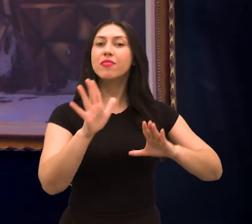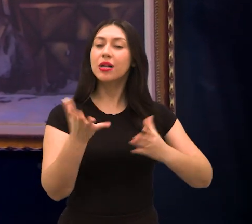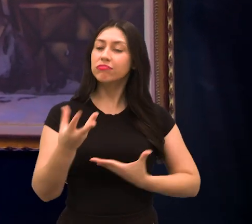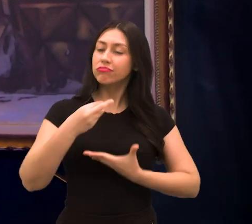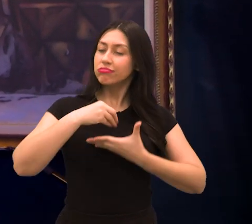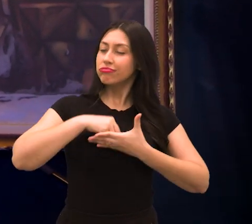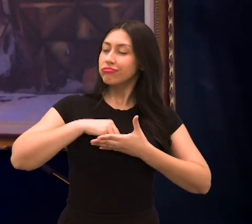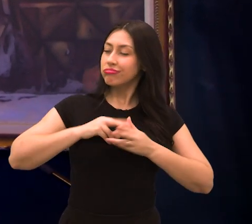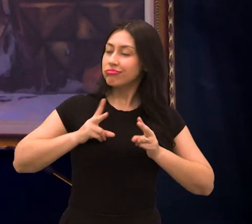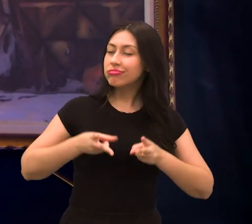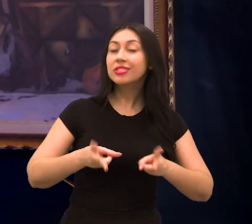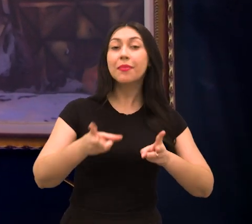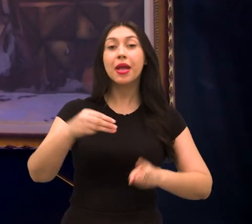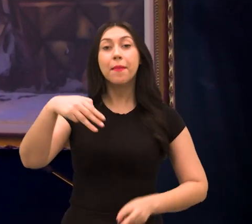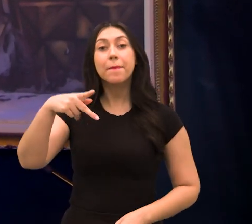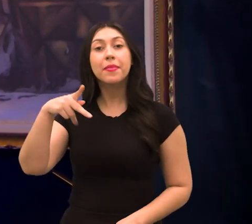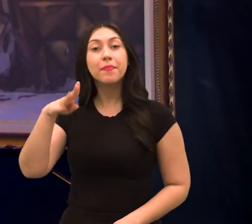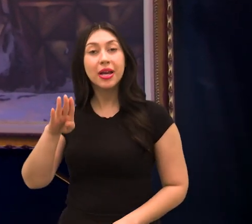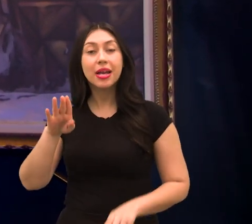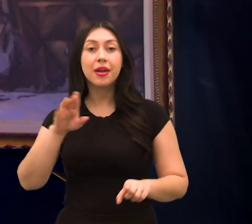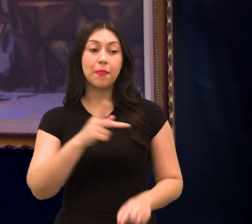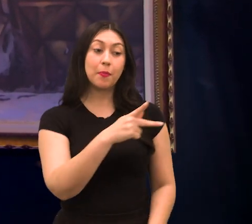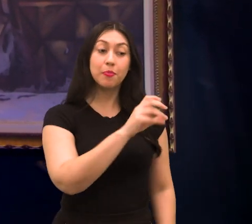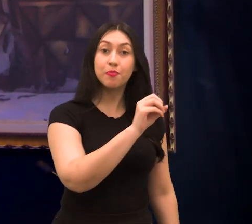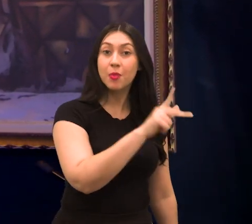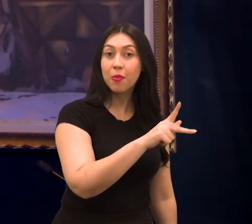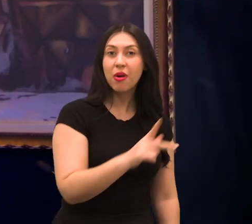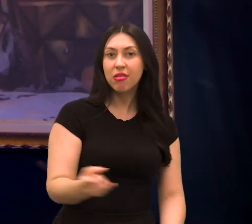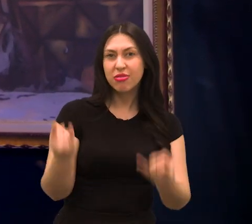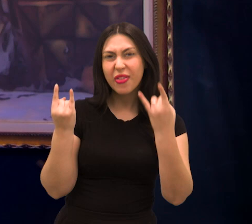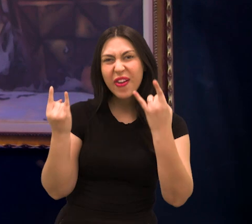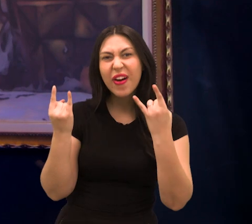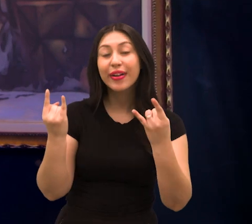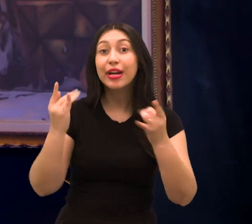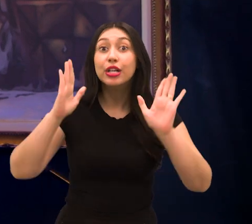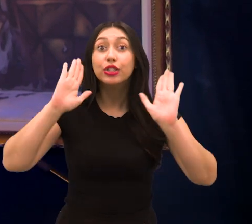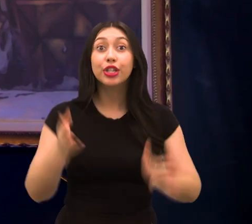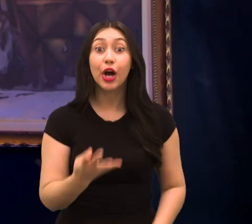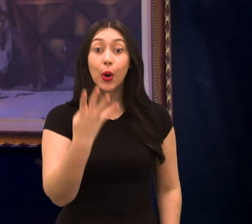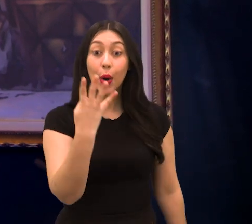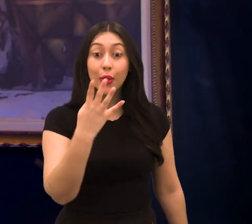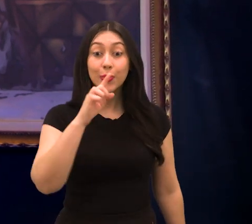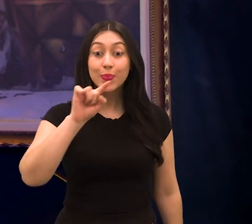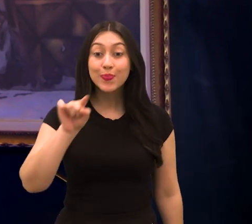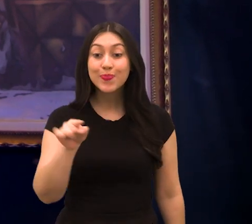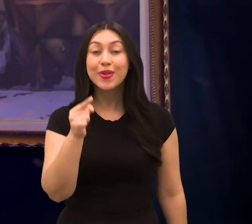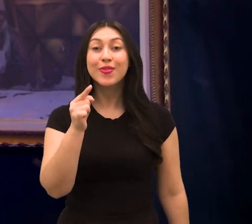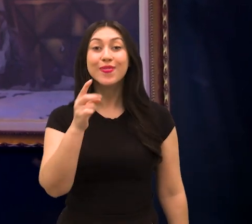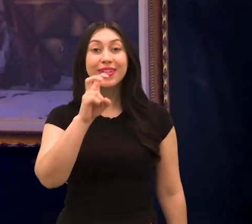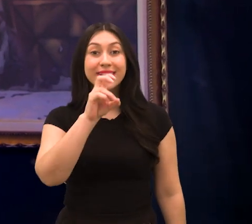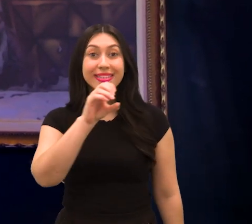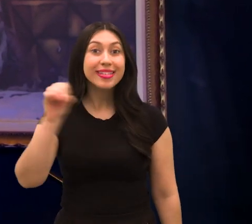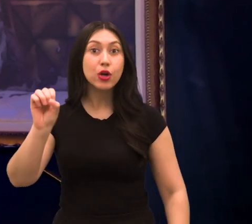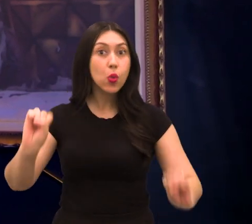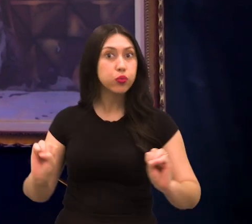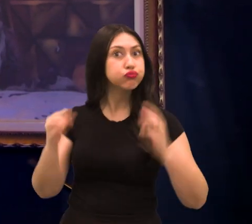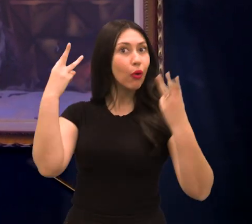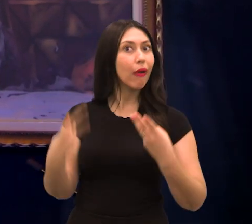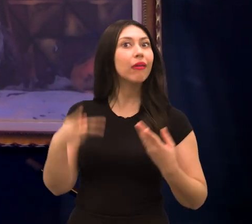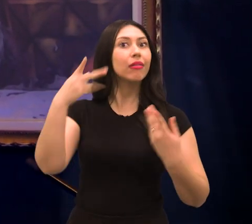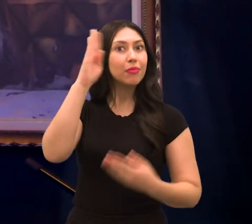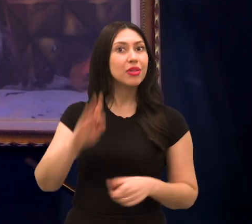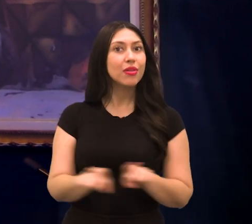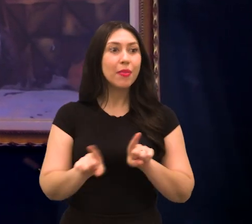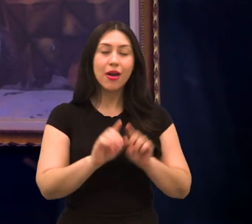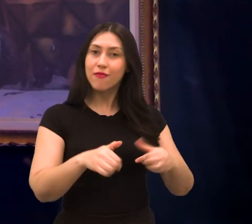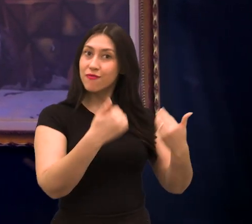a essência da MPB, do pop e do rock, ele já fez mais de 4.500 shows no Brasil e